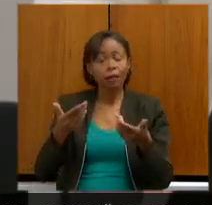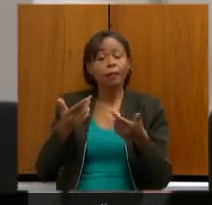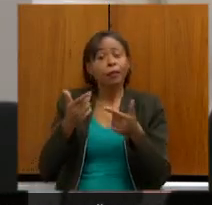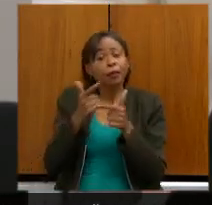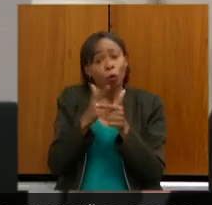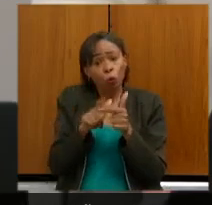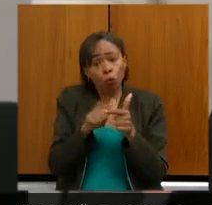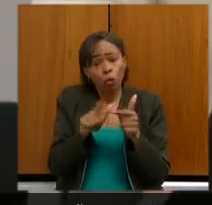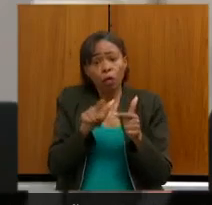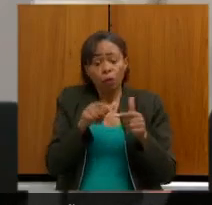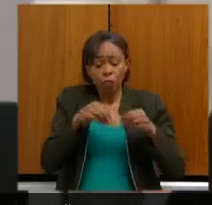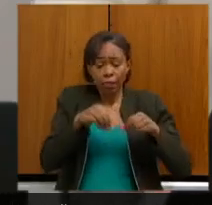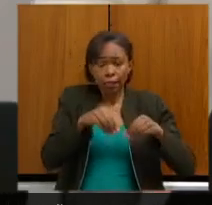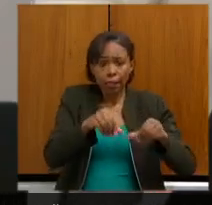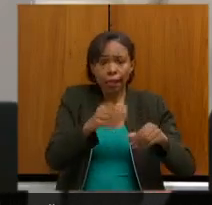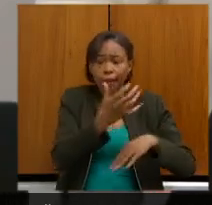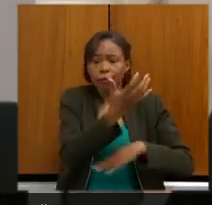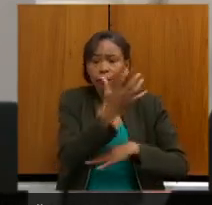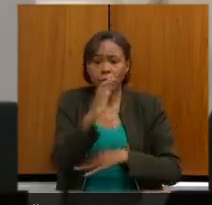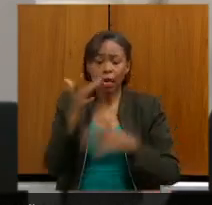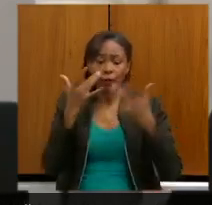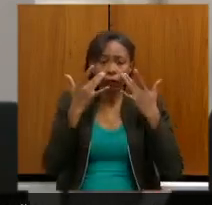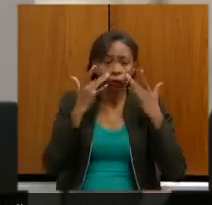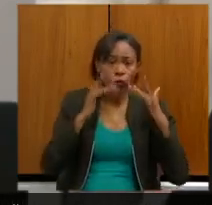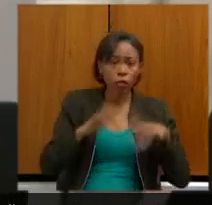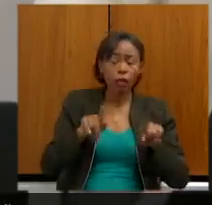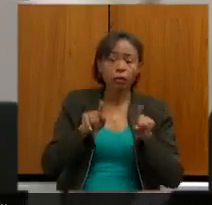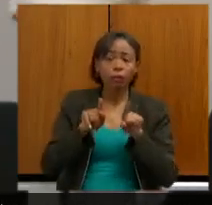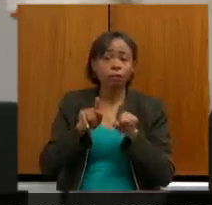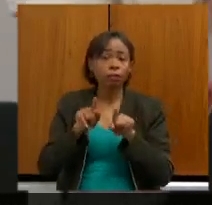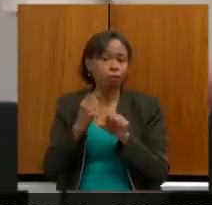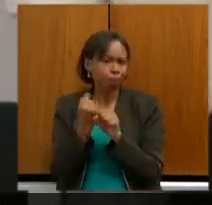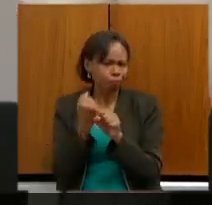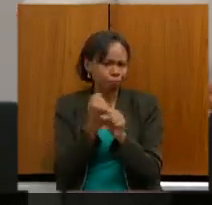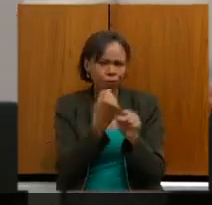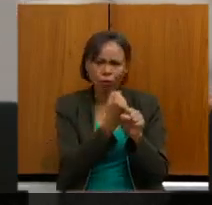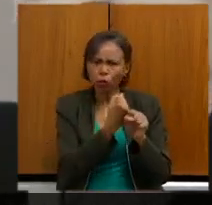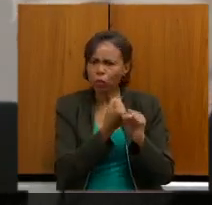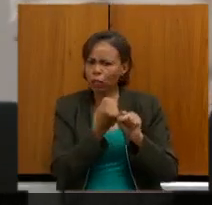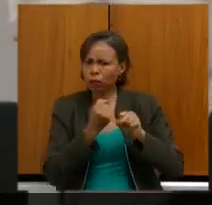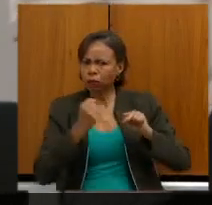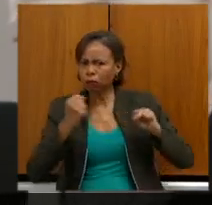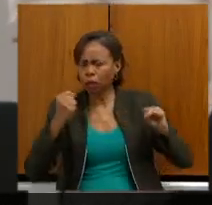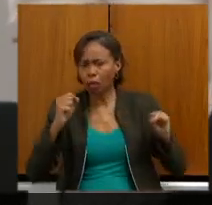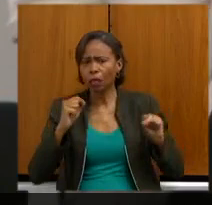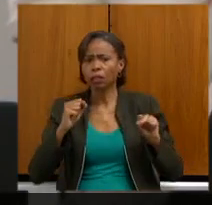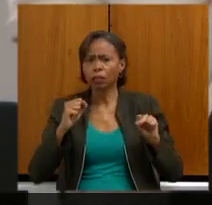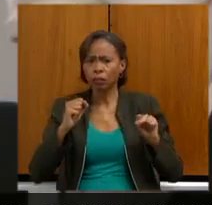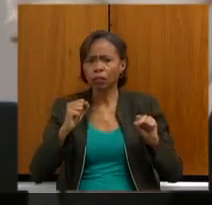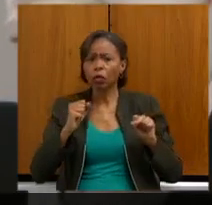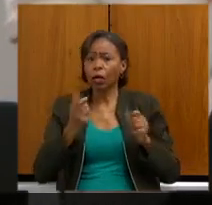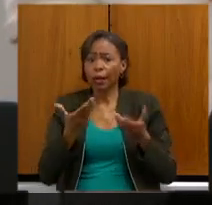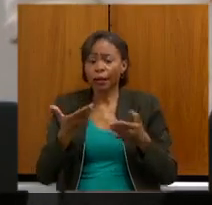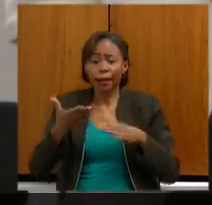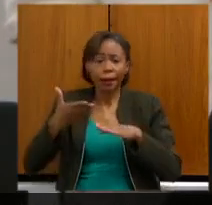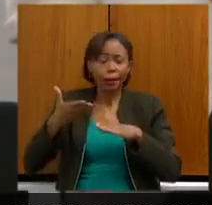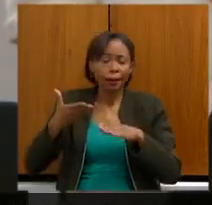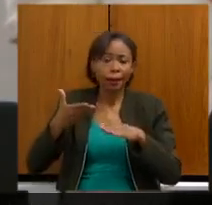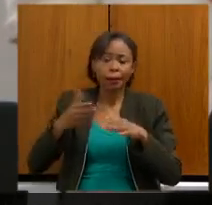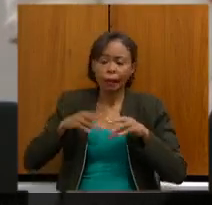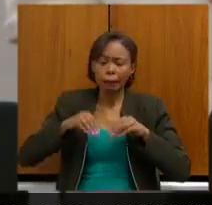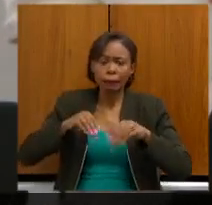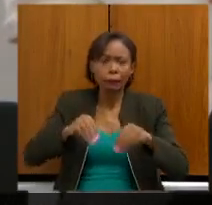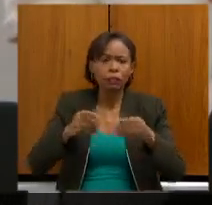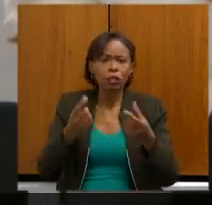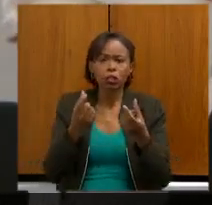conflitos territoriais as construções as megas construções a intervenção do Capital financeiro onde